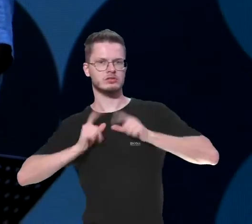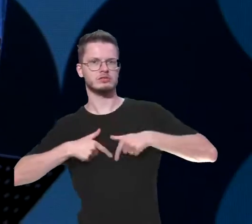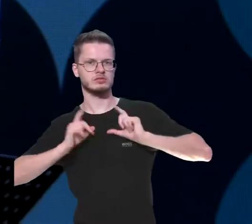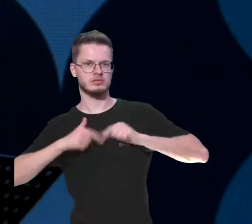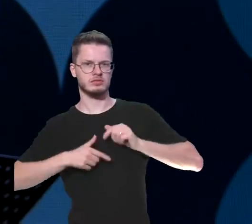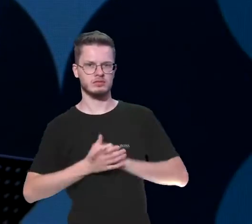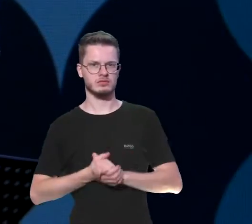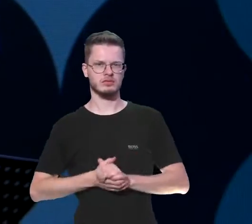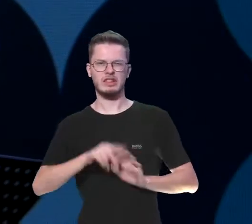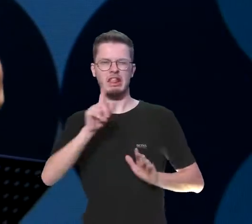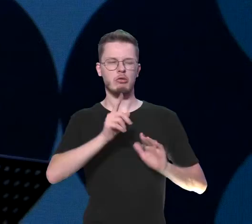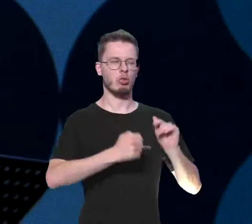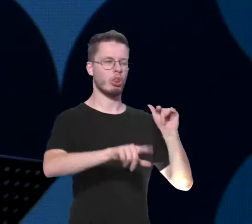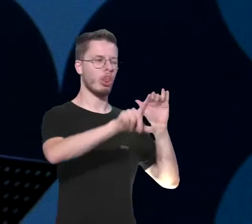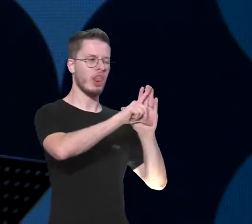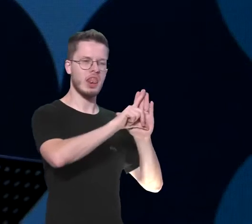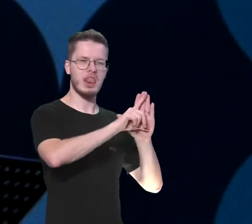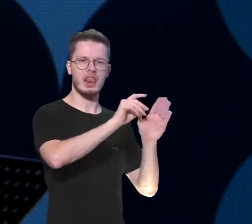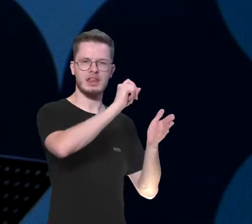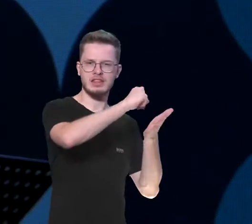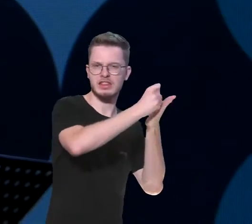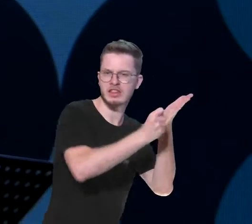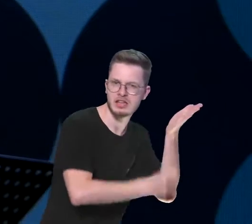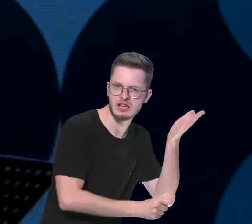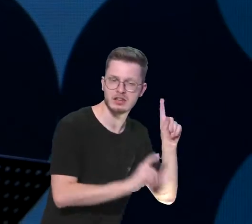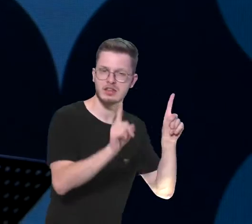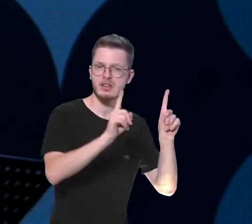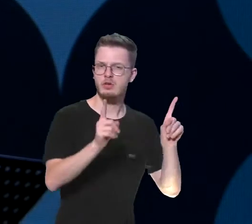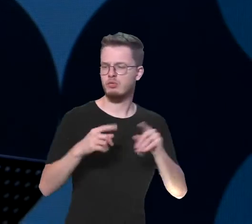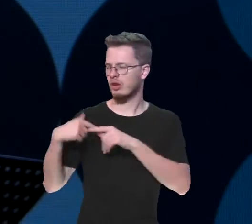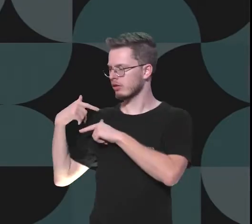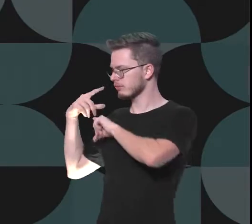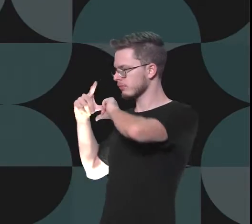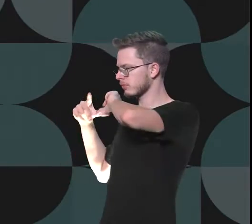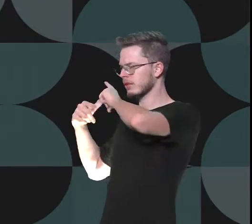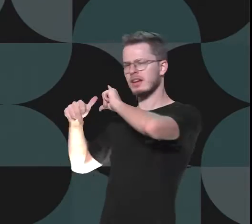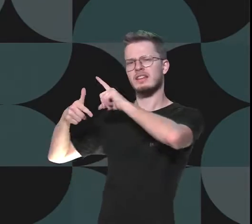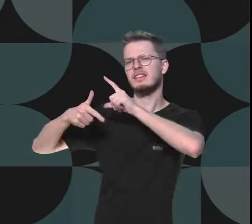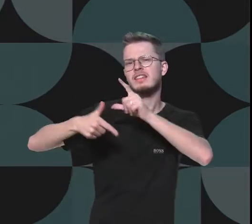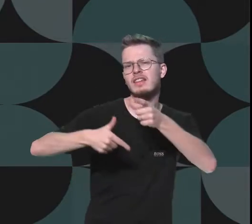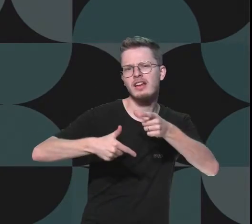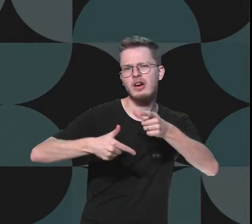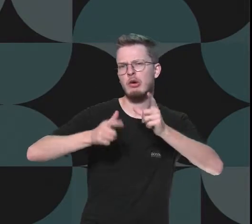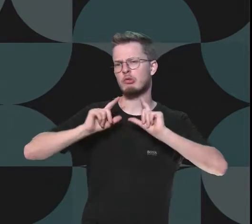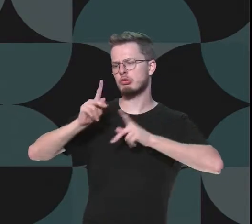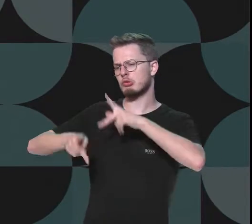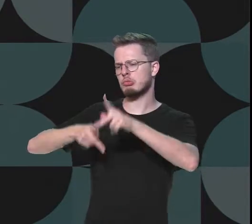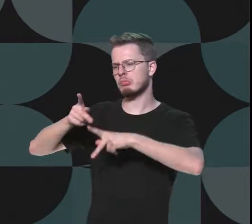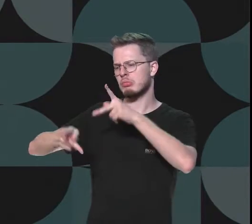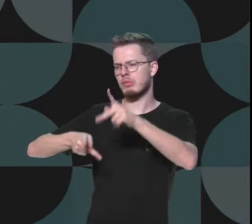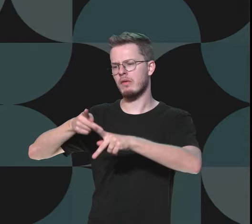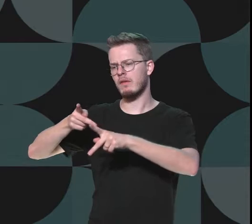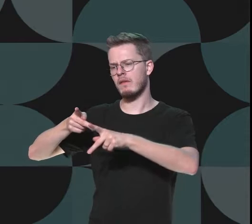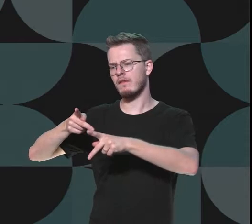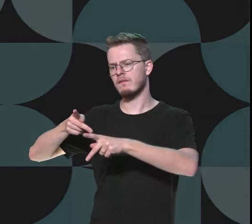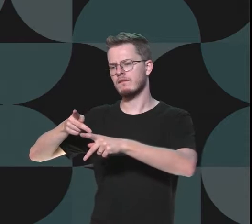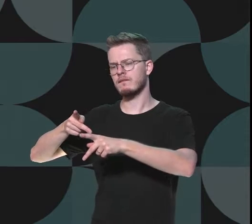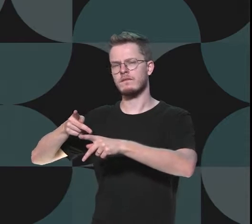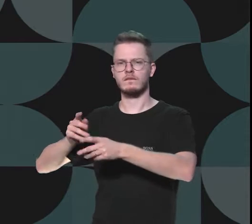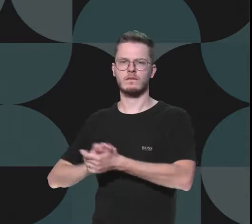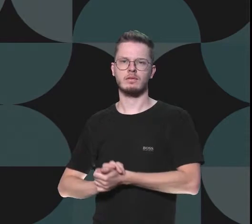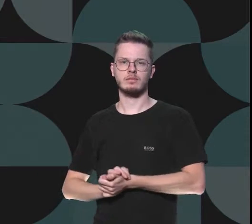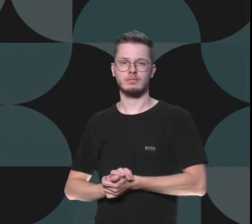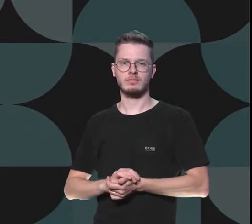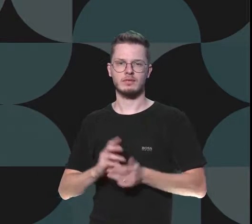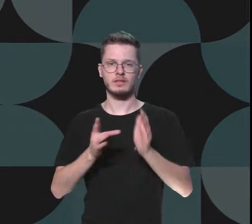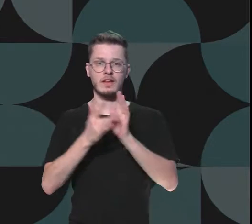conhecimento oral da própria lei. Ele disse: não mate, e ainda, quem matar estará